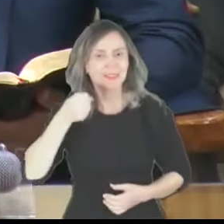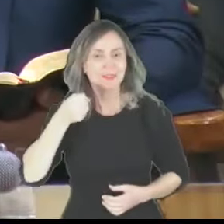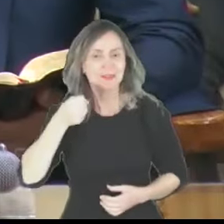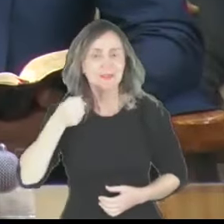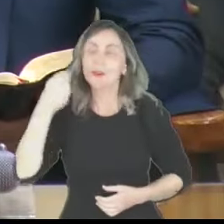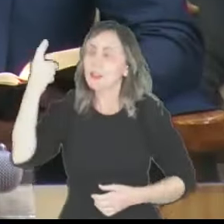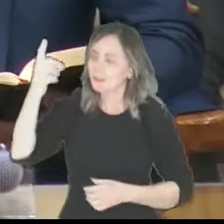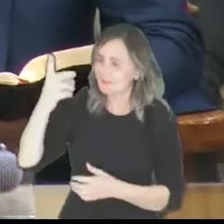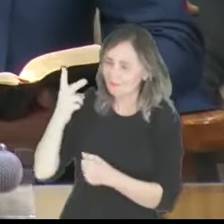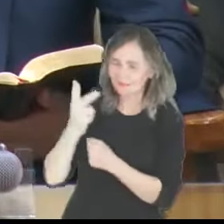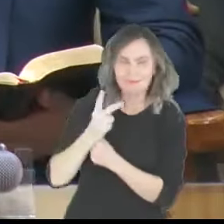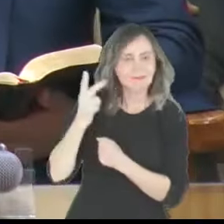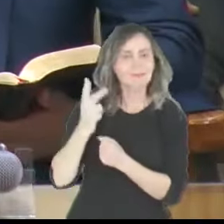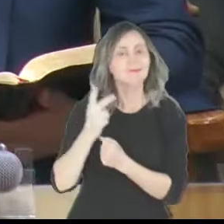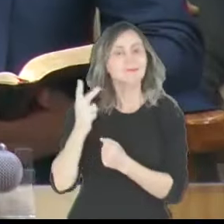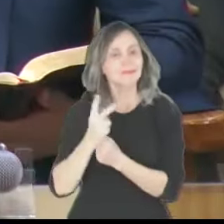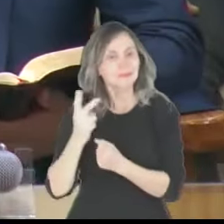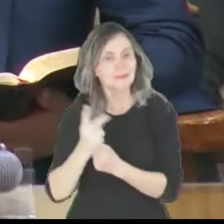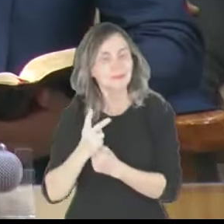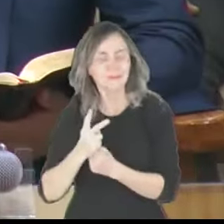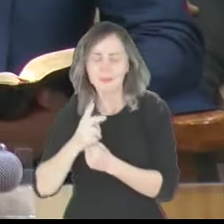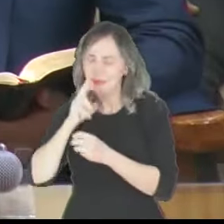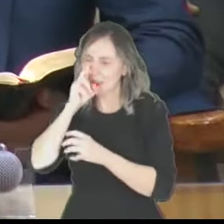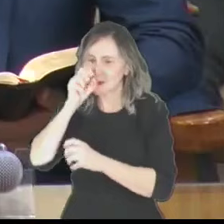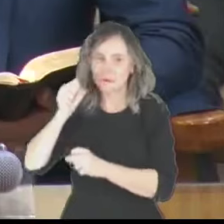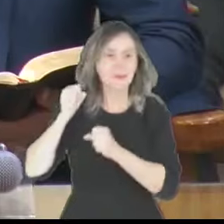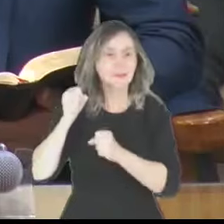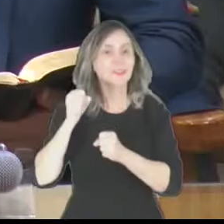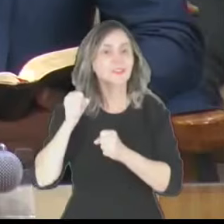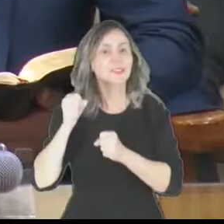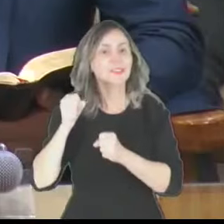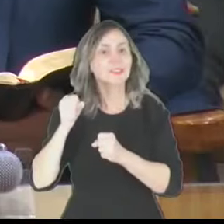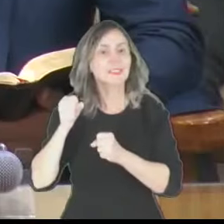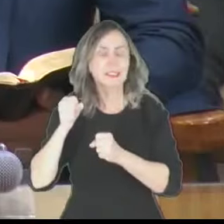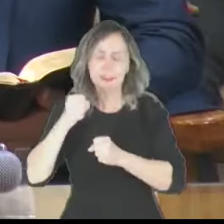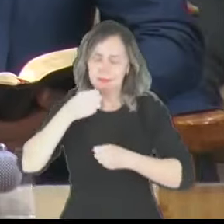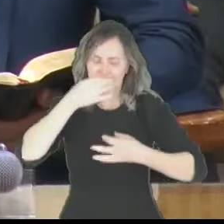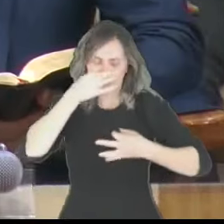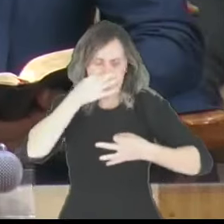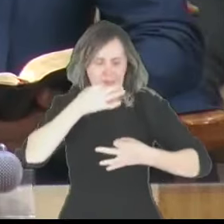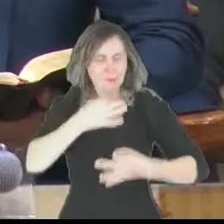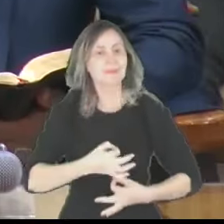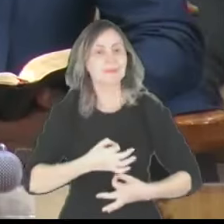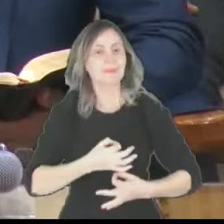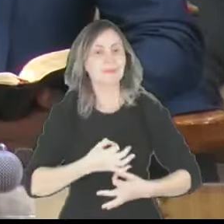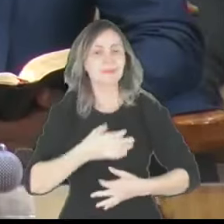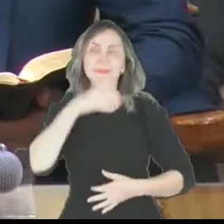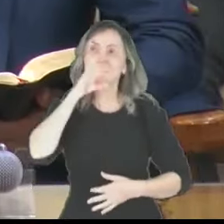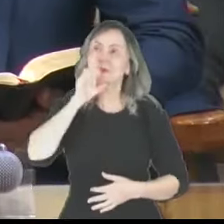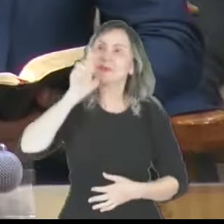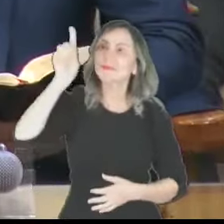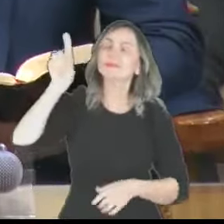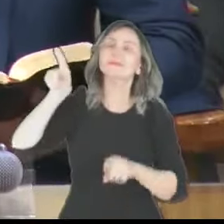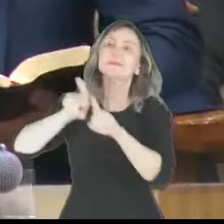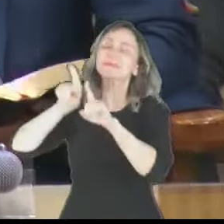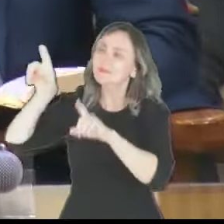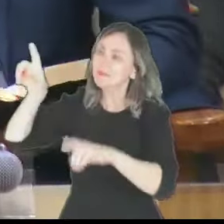Proteção. Deus é a nossa Força. Deus é a nossa Santidade. e Deus é a nossa Libertação.